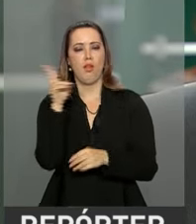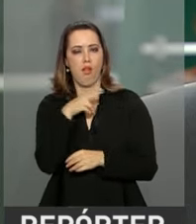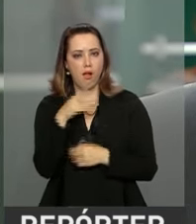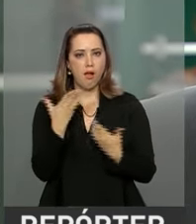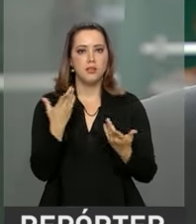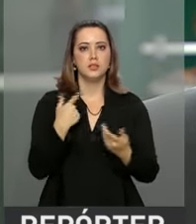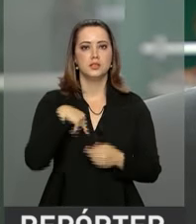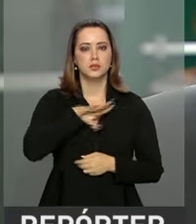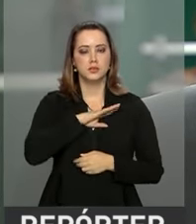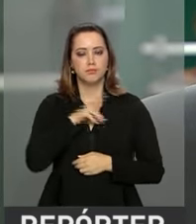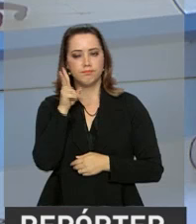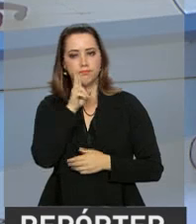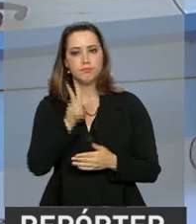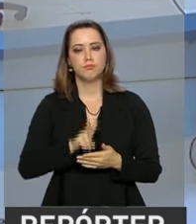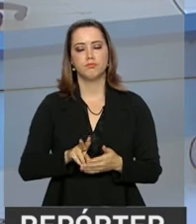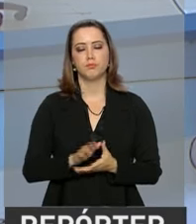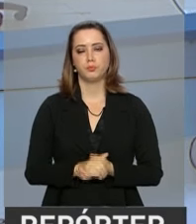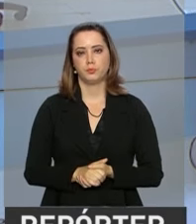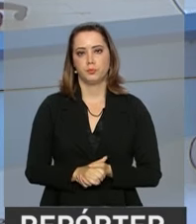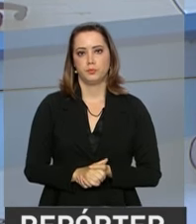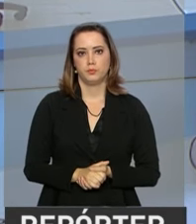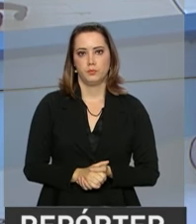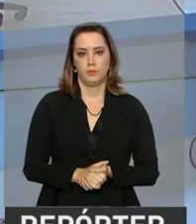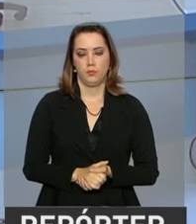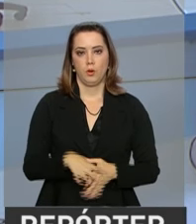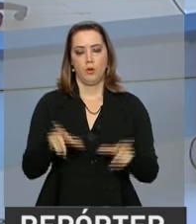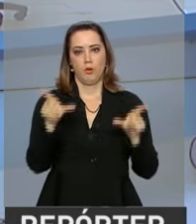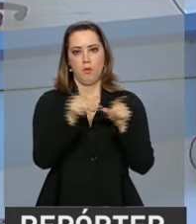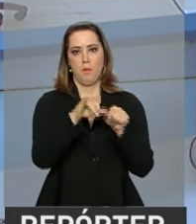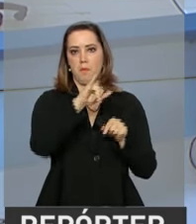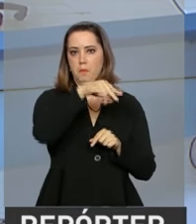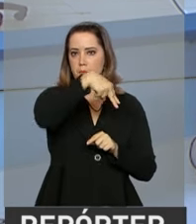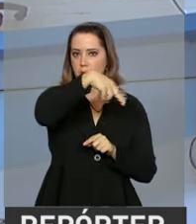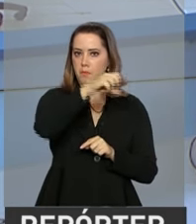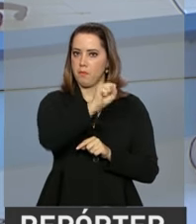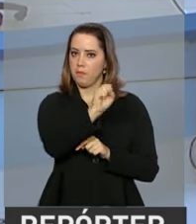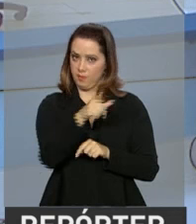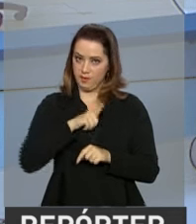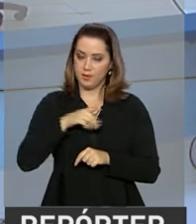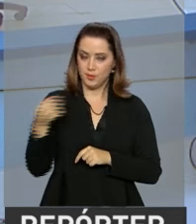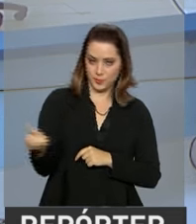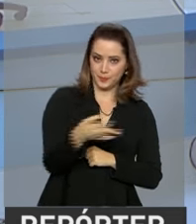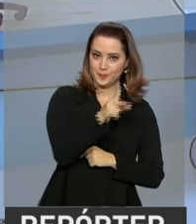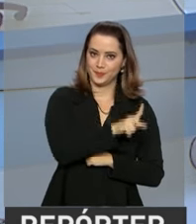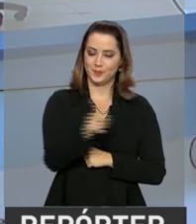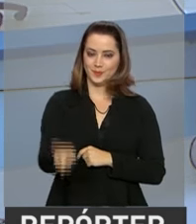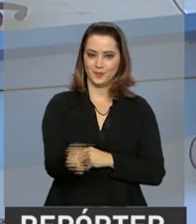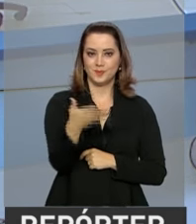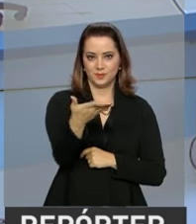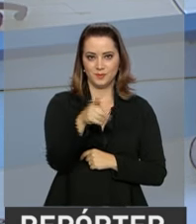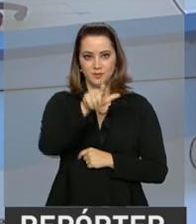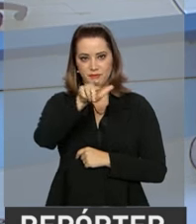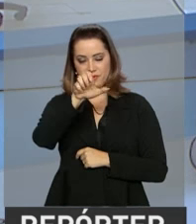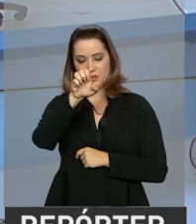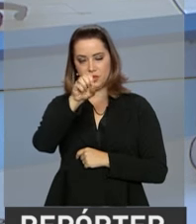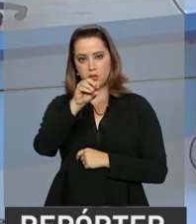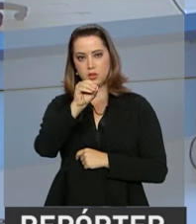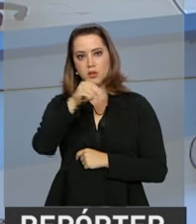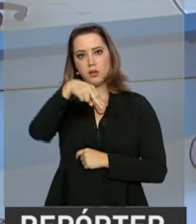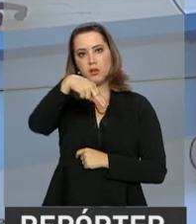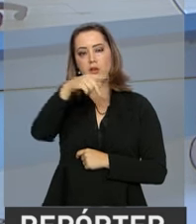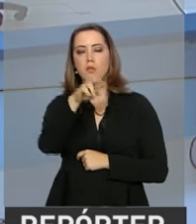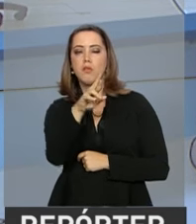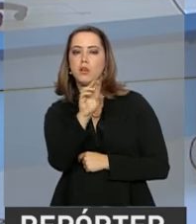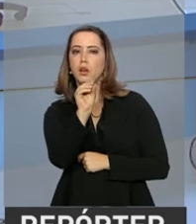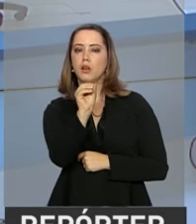apreciá-la já no mês de agosto. O INSS tem um novo presidente, Leonardo de Melo Gadelha, é pós-graduado